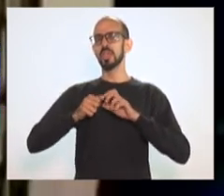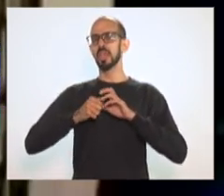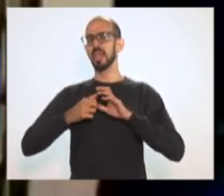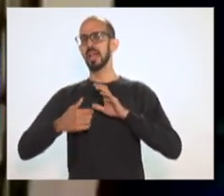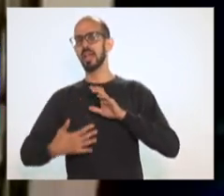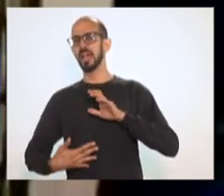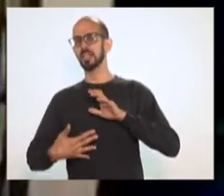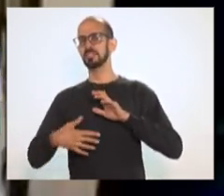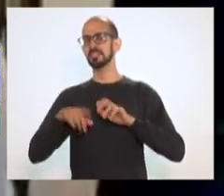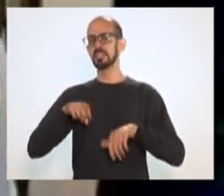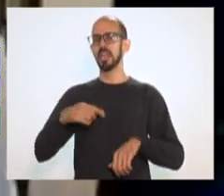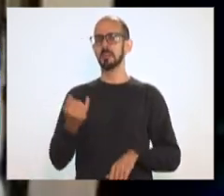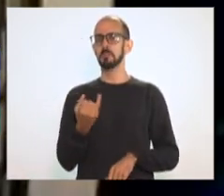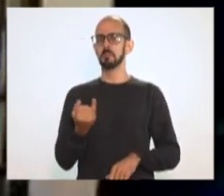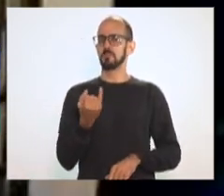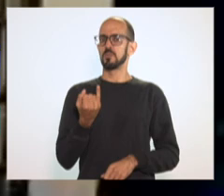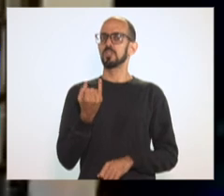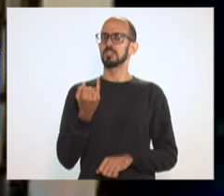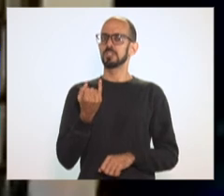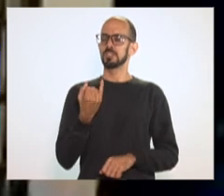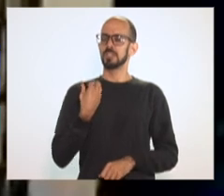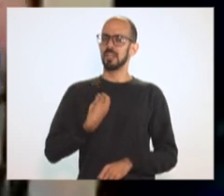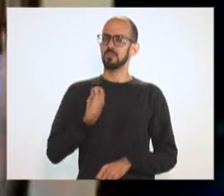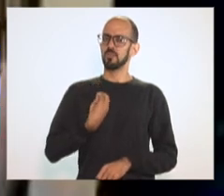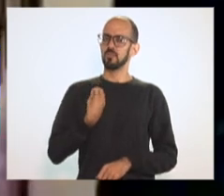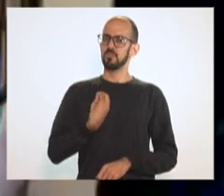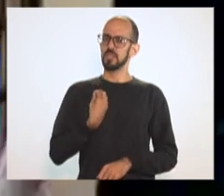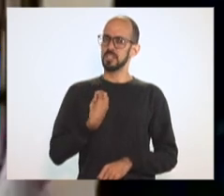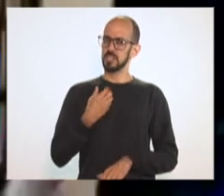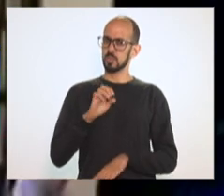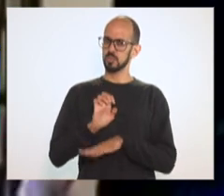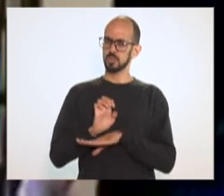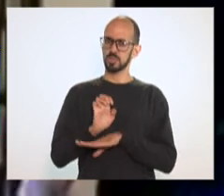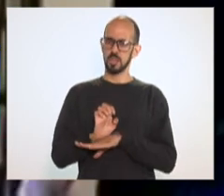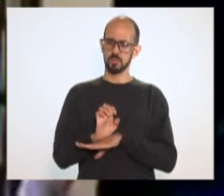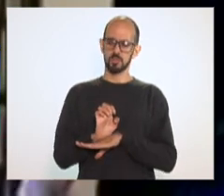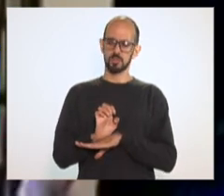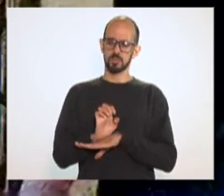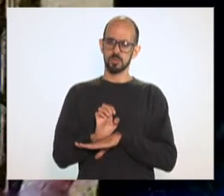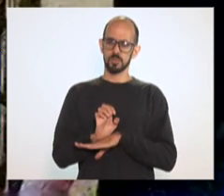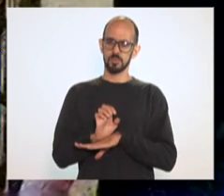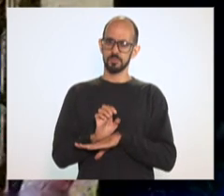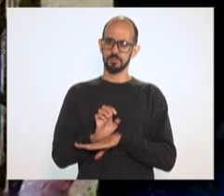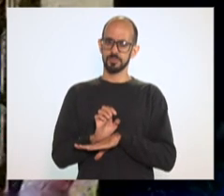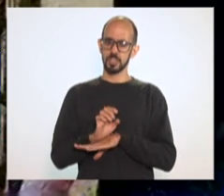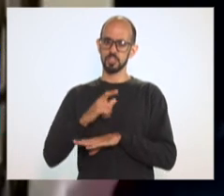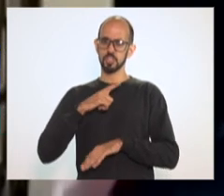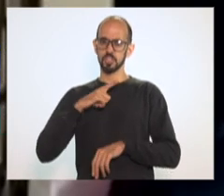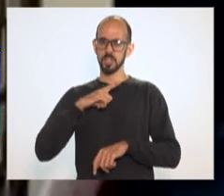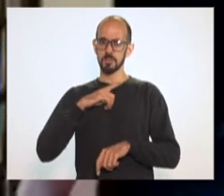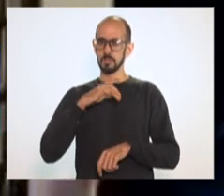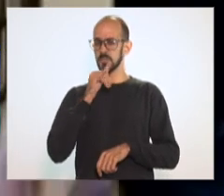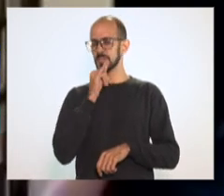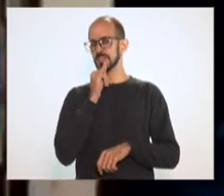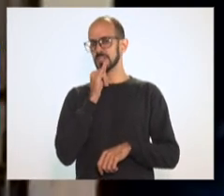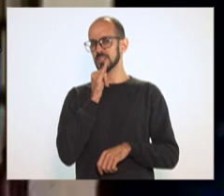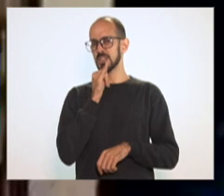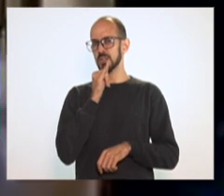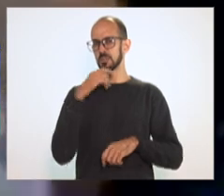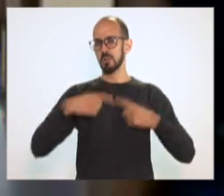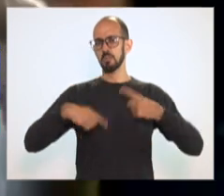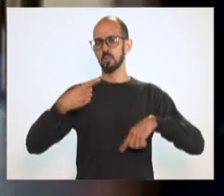essenciais na vida do estado nós temos por exemplo uma política de